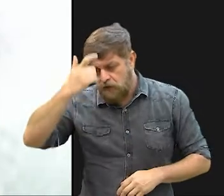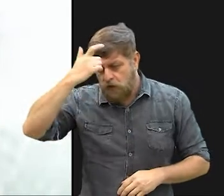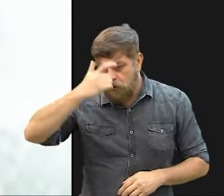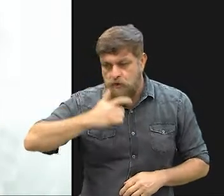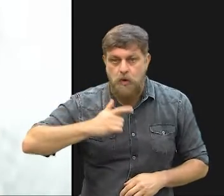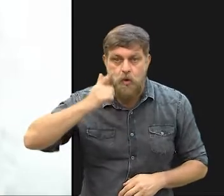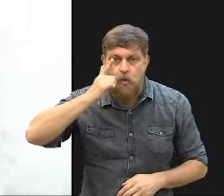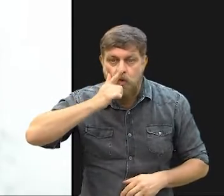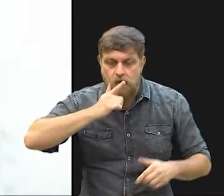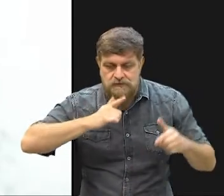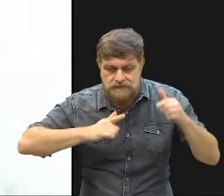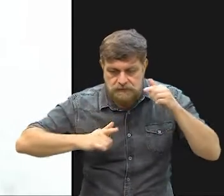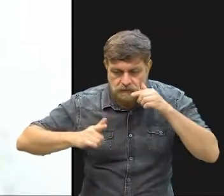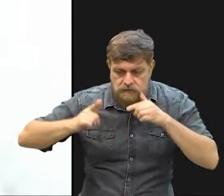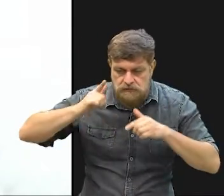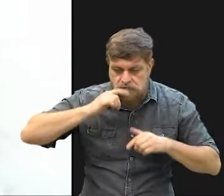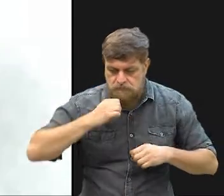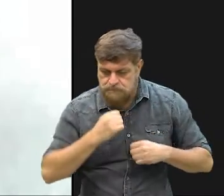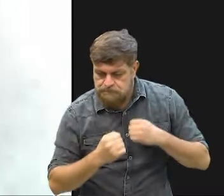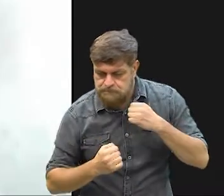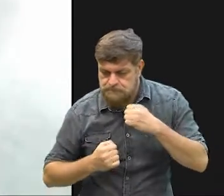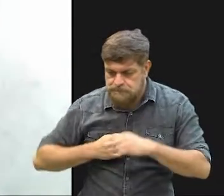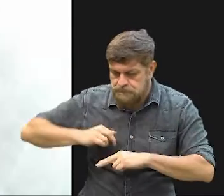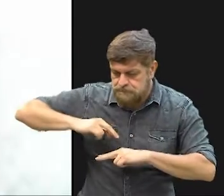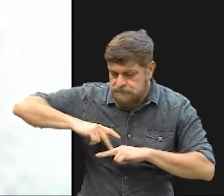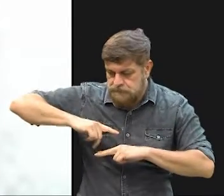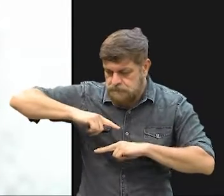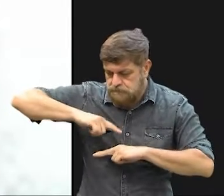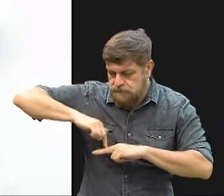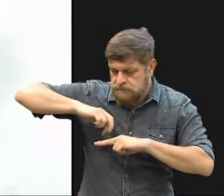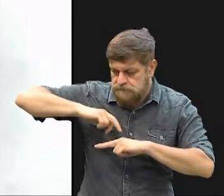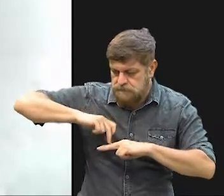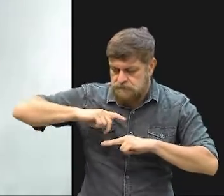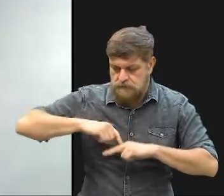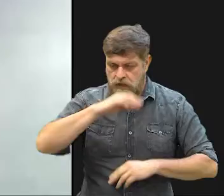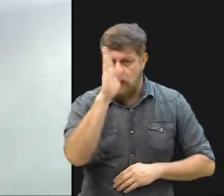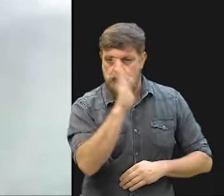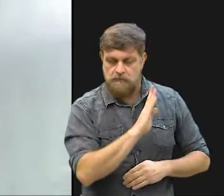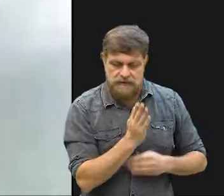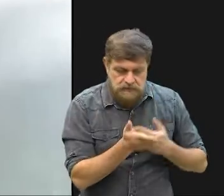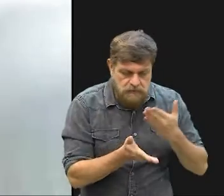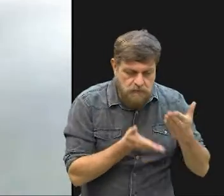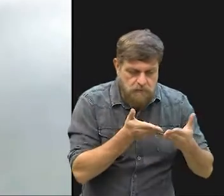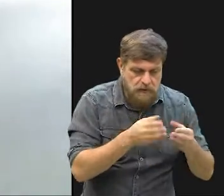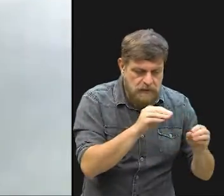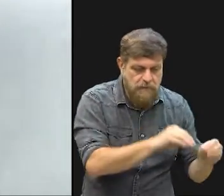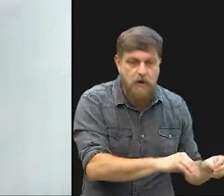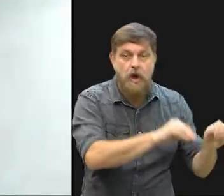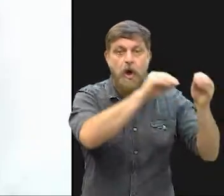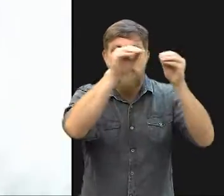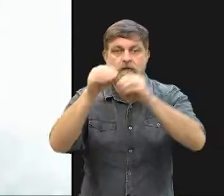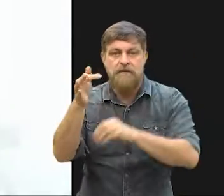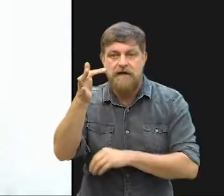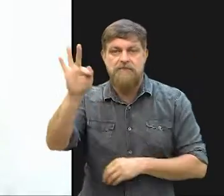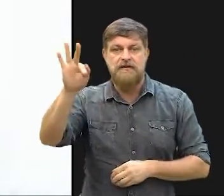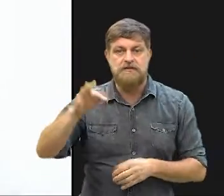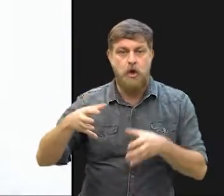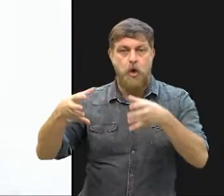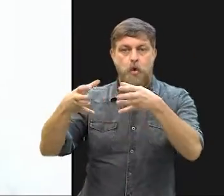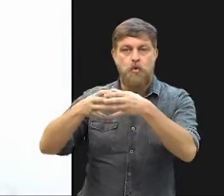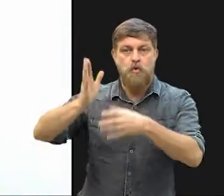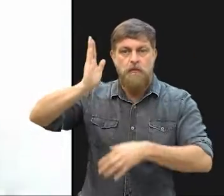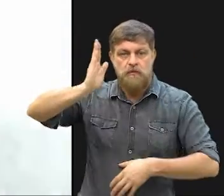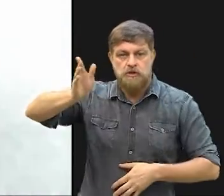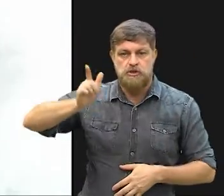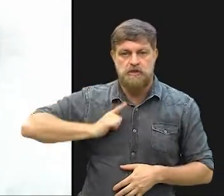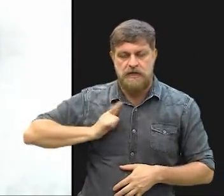eu volto... quando eu me trato aqui no Brasil e volto para a França, eu já volto com uma equipe, já